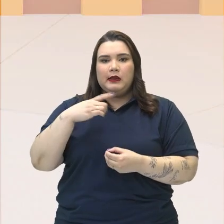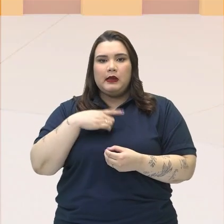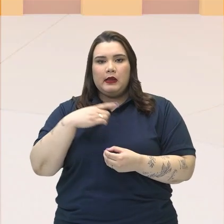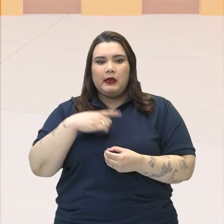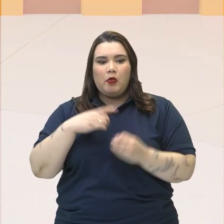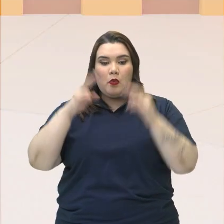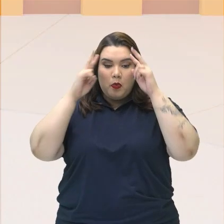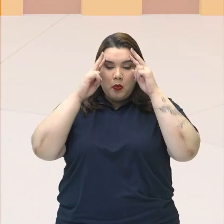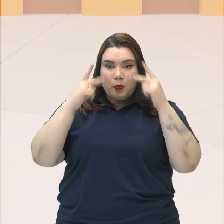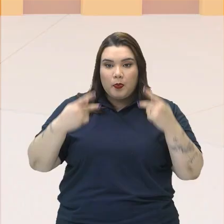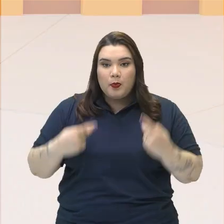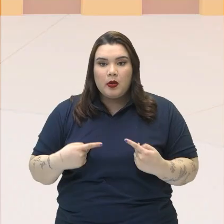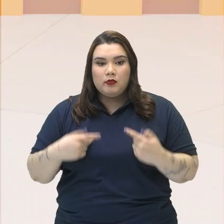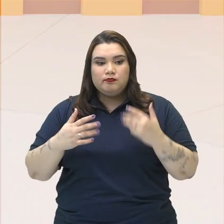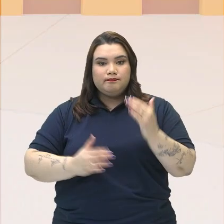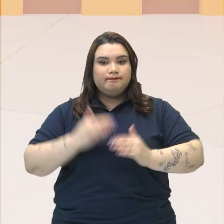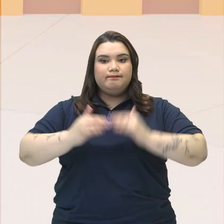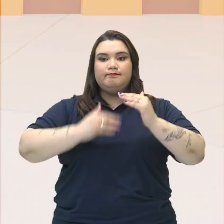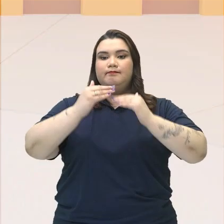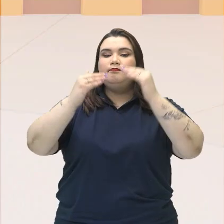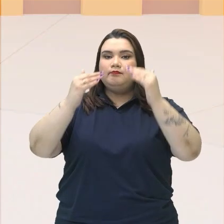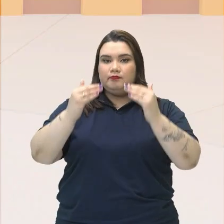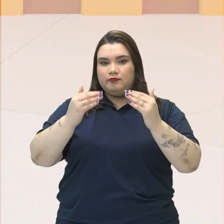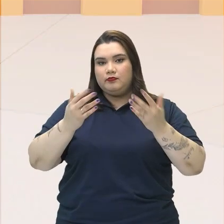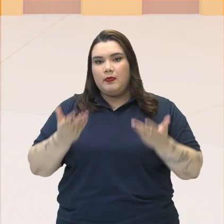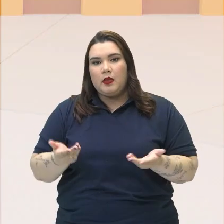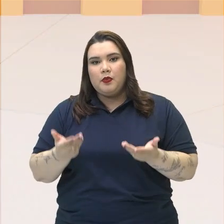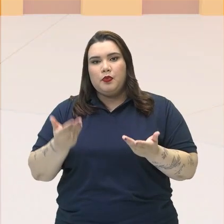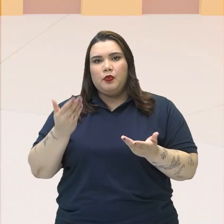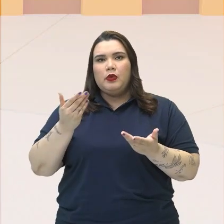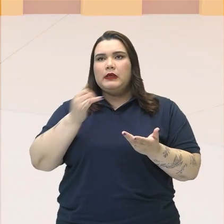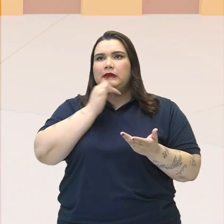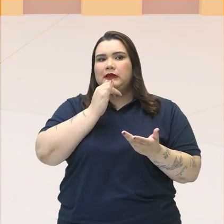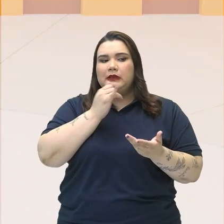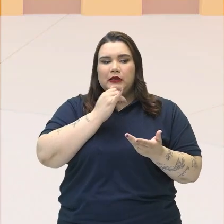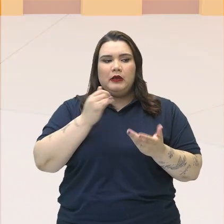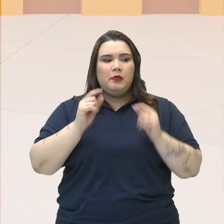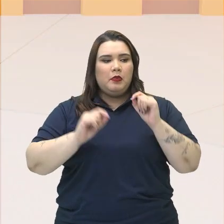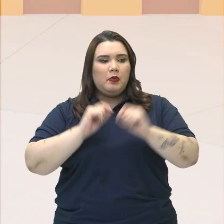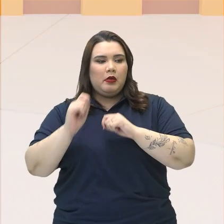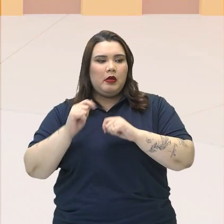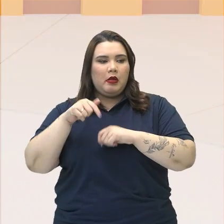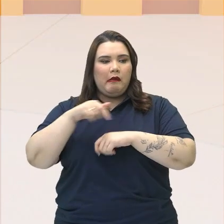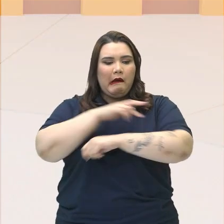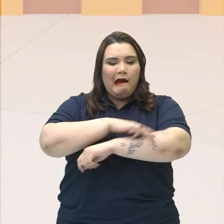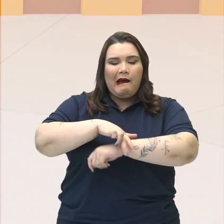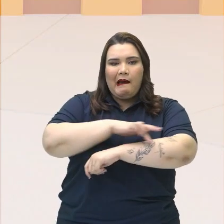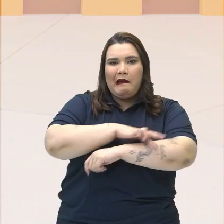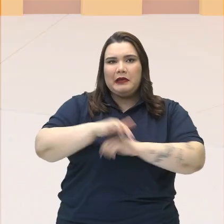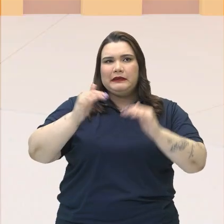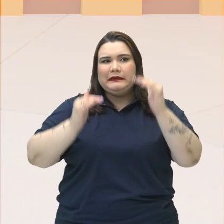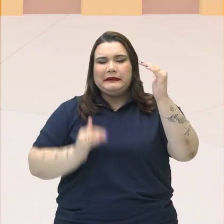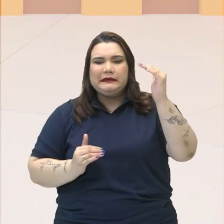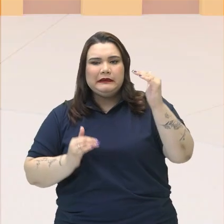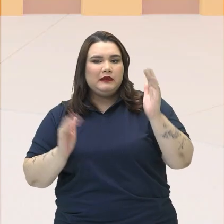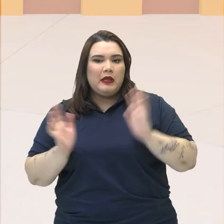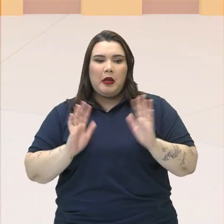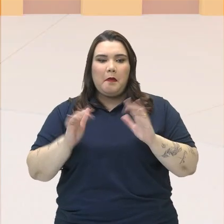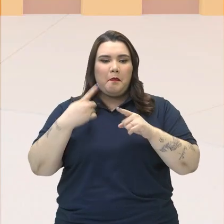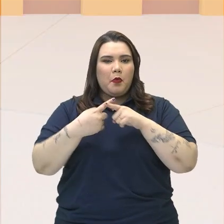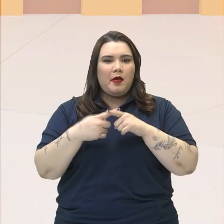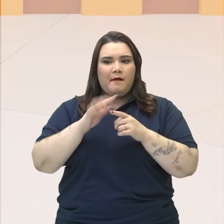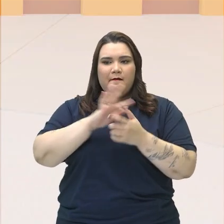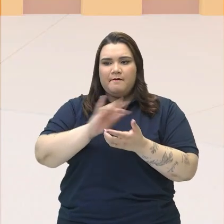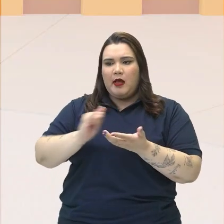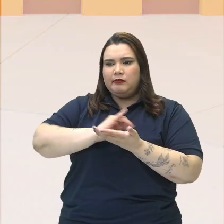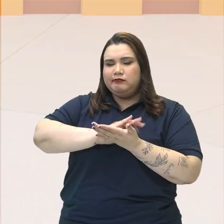esse humano evoluir. Não vamos mais ter raças inferiores. Por quê? Porque a gente vai eliminar,